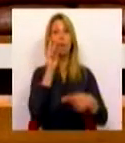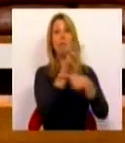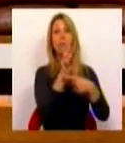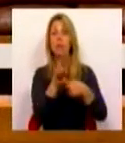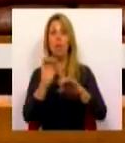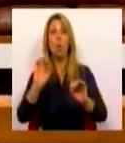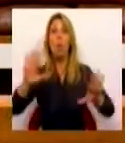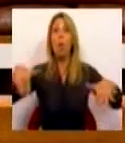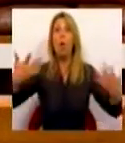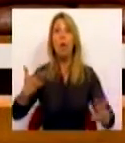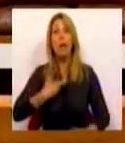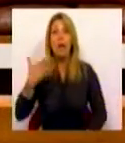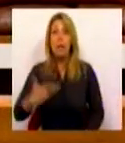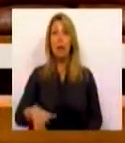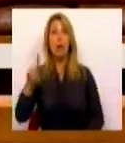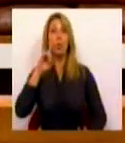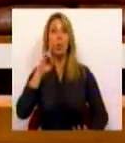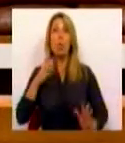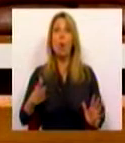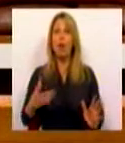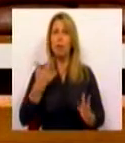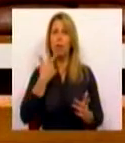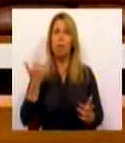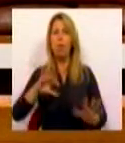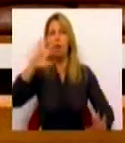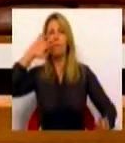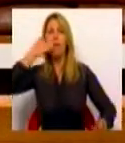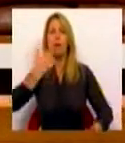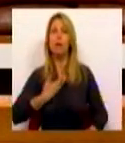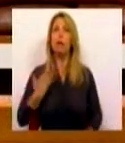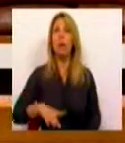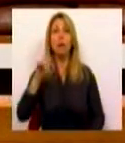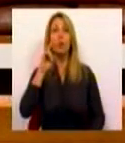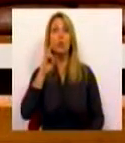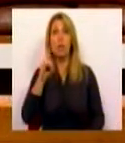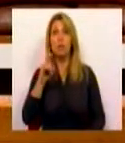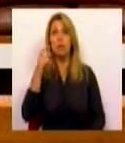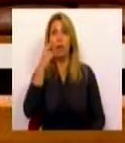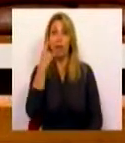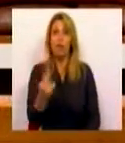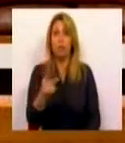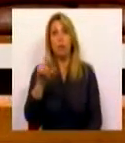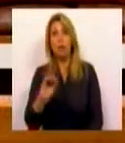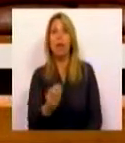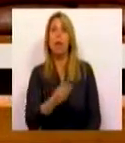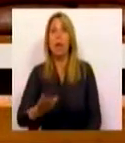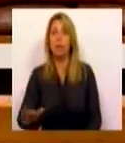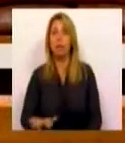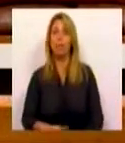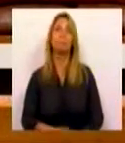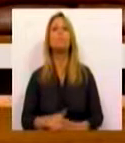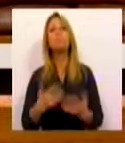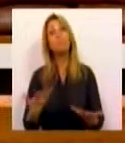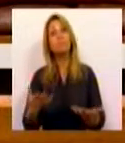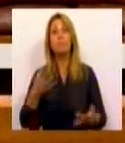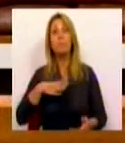qualquer direito de guarda não pode prejudicar os direitos e a segurança das vítimas e das crianças. Queremos